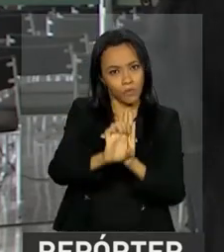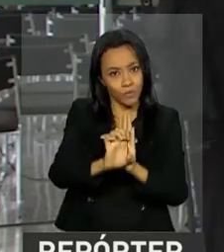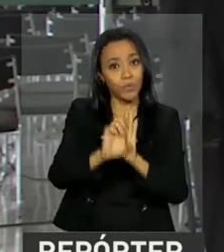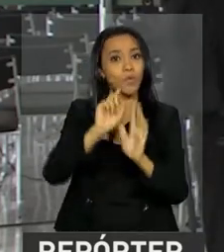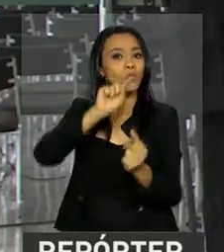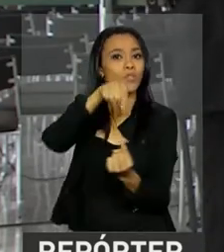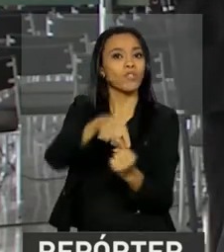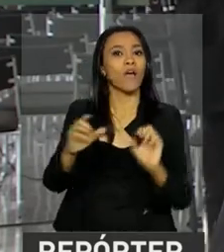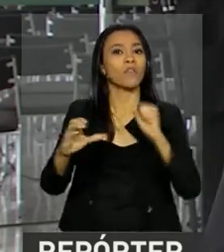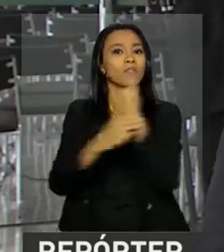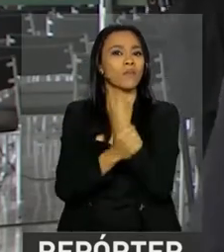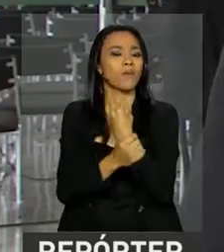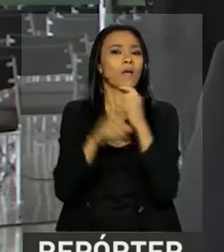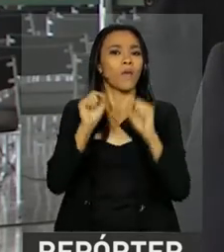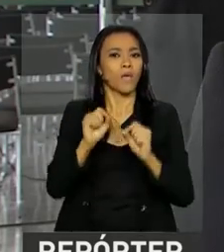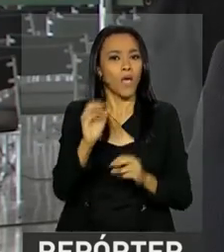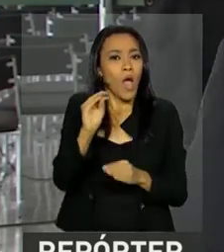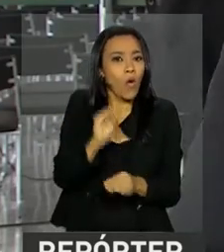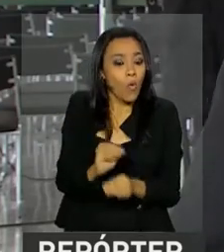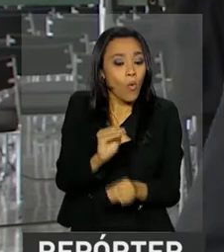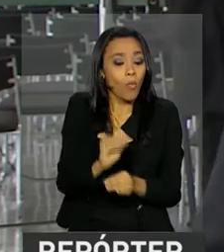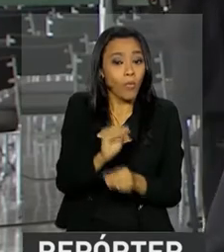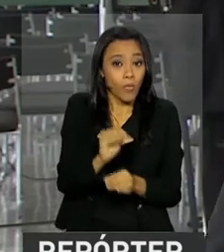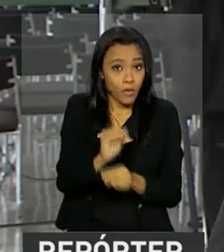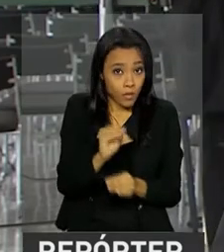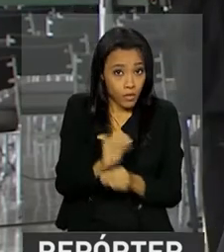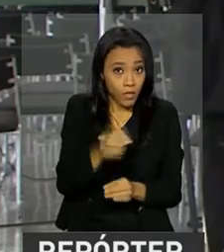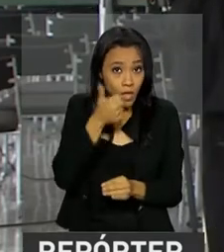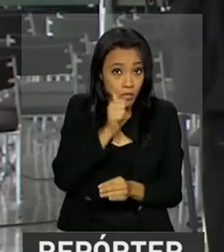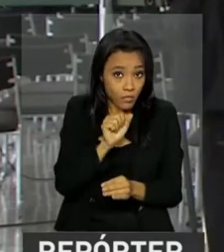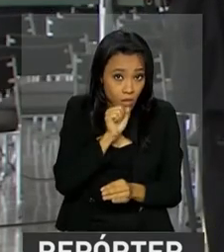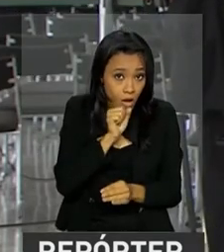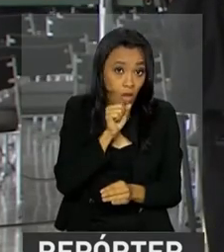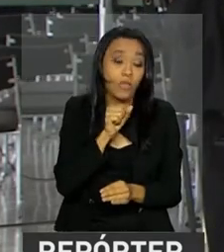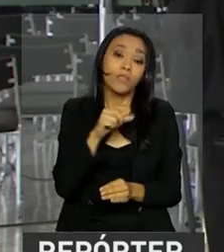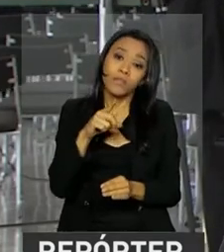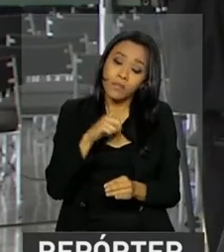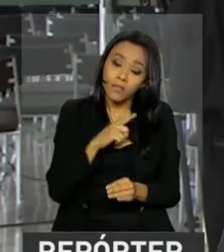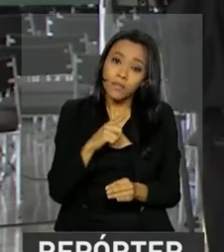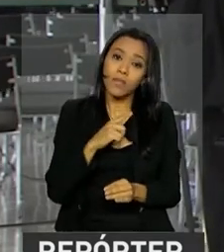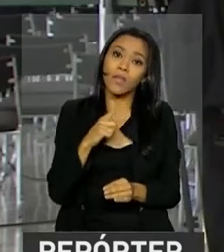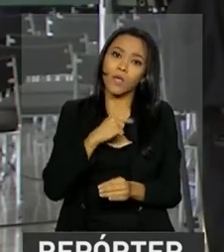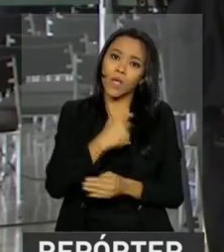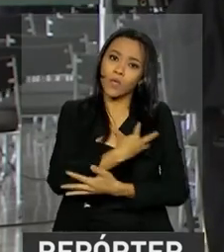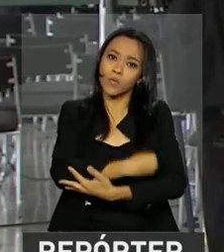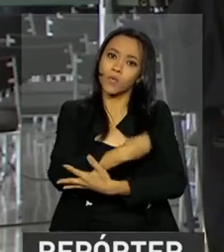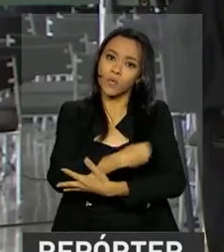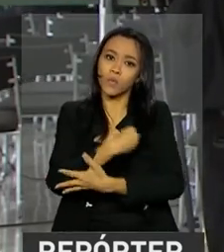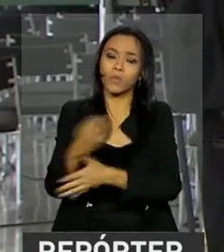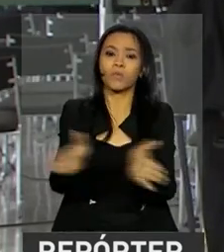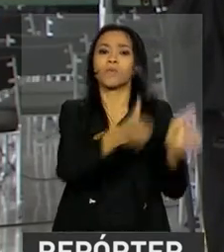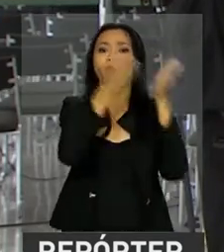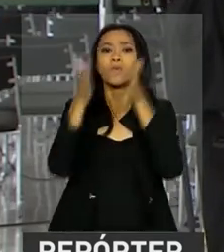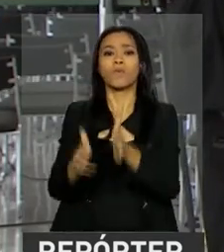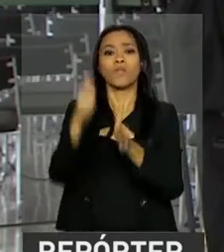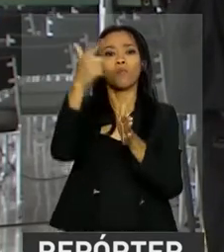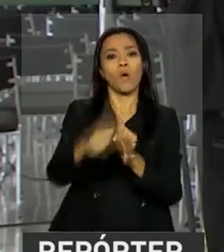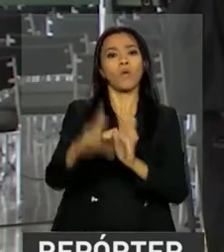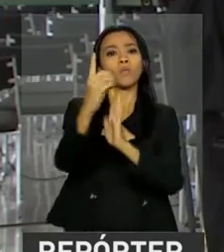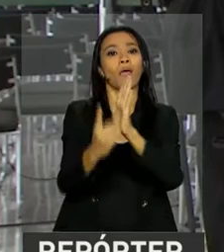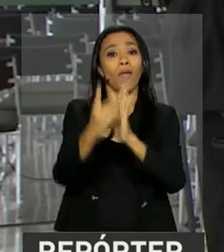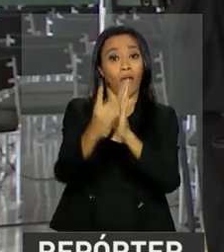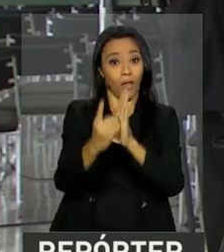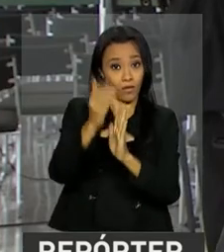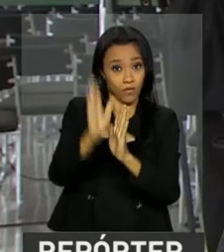garantir o acompanhamento ea orientação das mães justamente com relação à questão do aleitamento materno em um outro decreto assinado